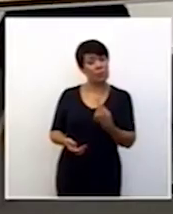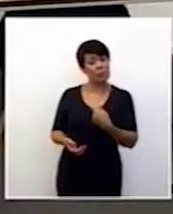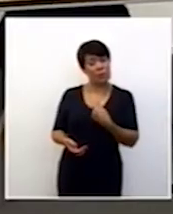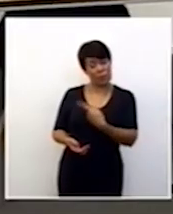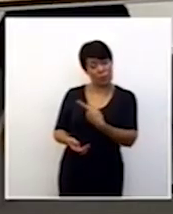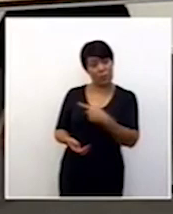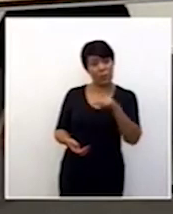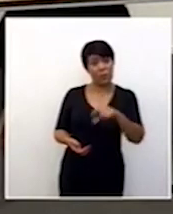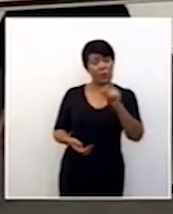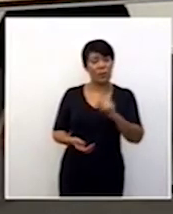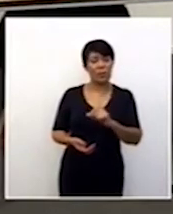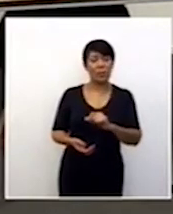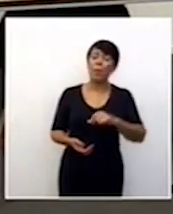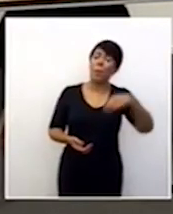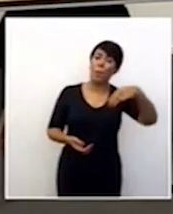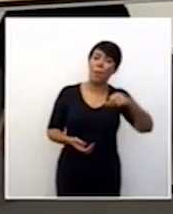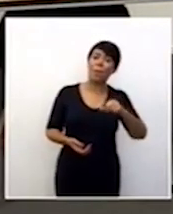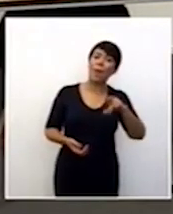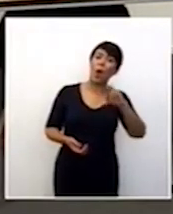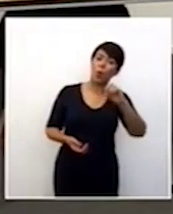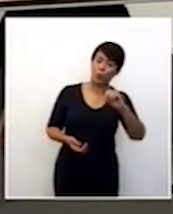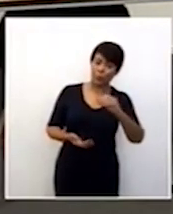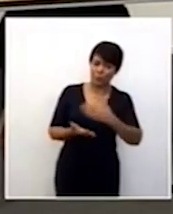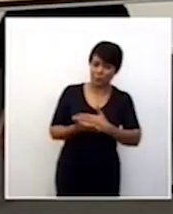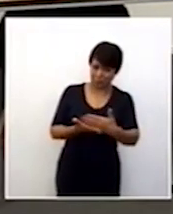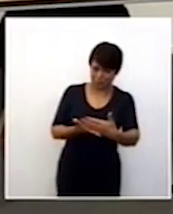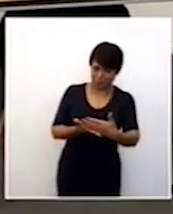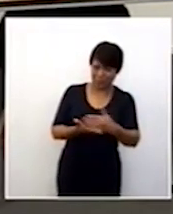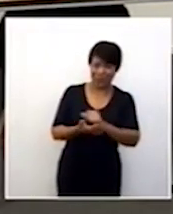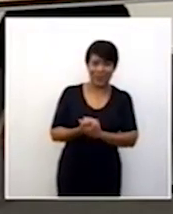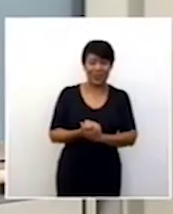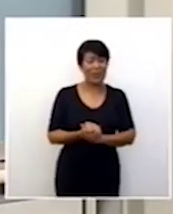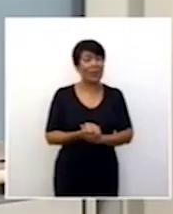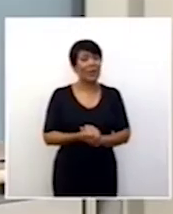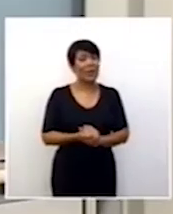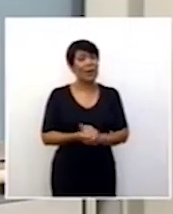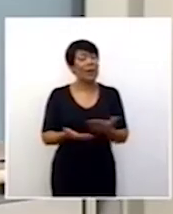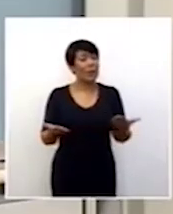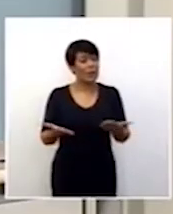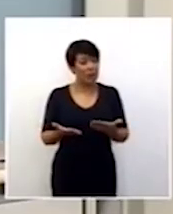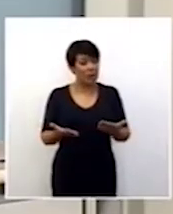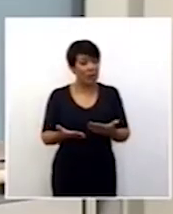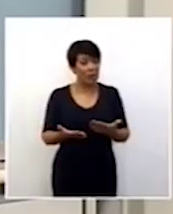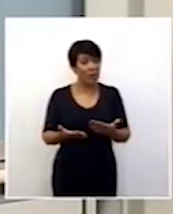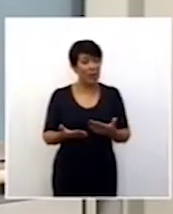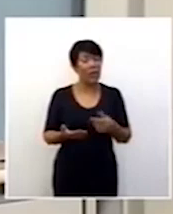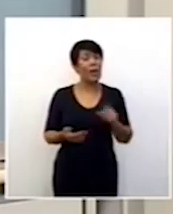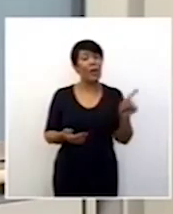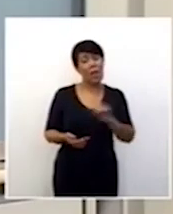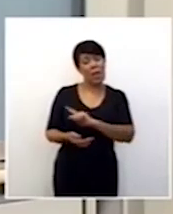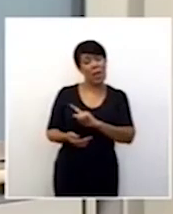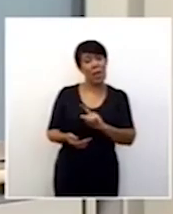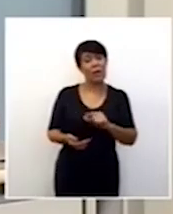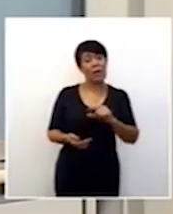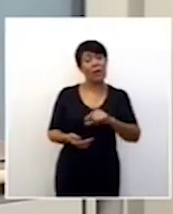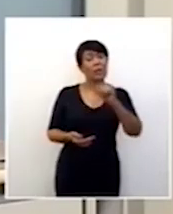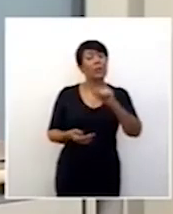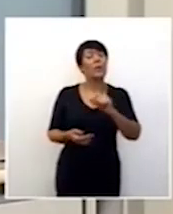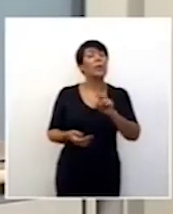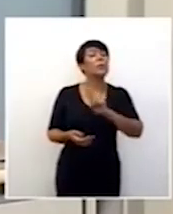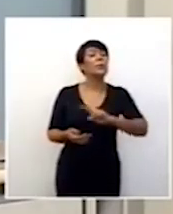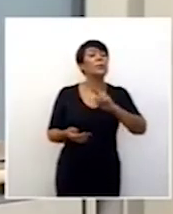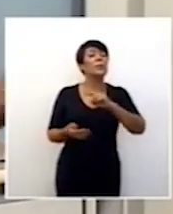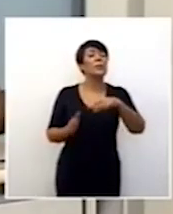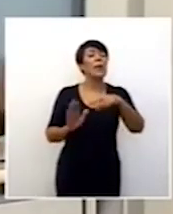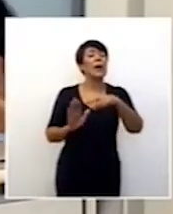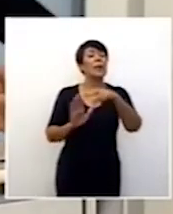Mauro iniciou a aula, se colocando muito bem, e ele escolheu utilizar a norma padrão. Eu,